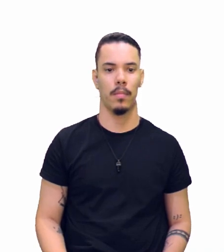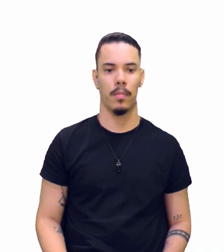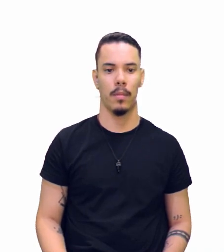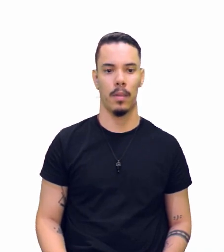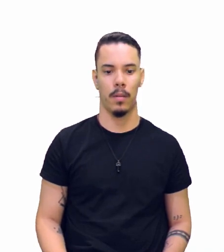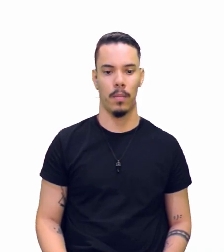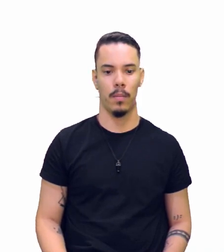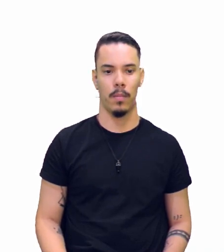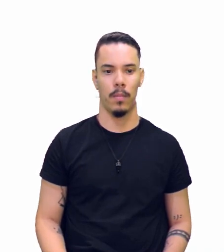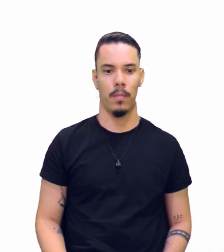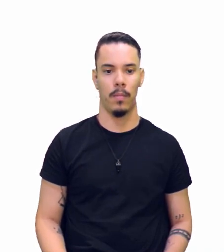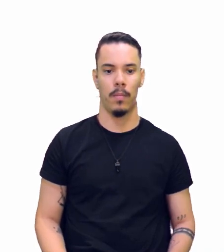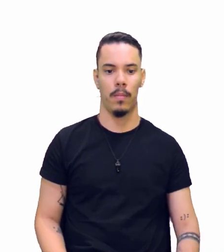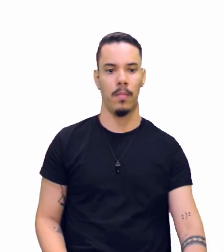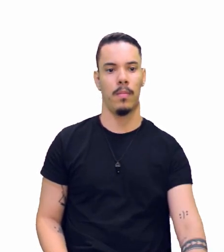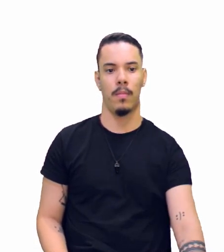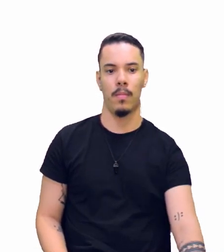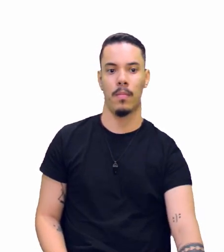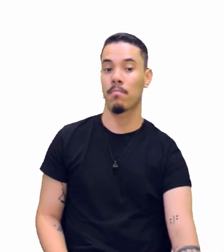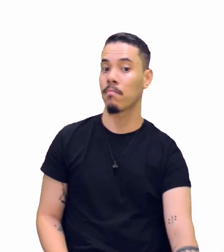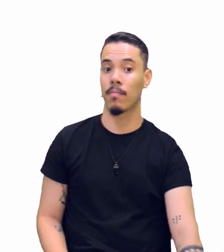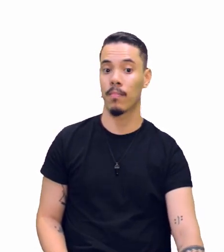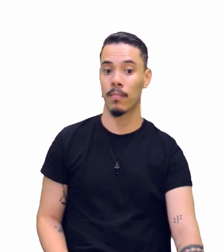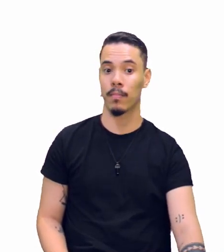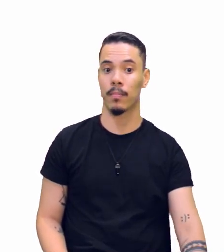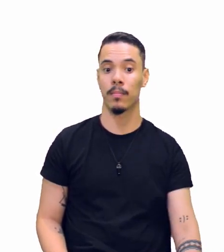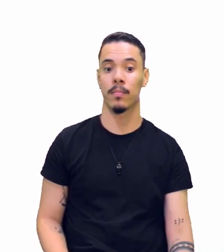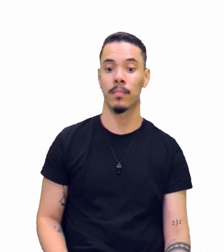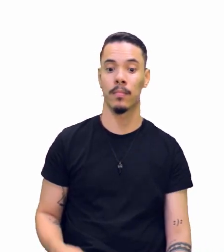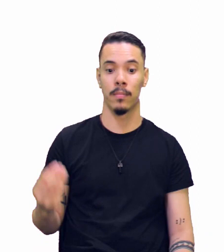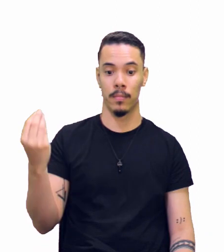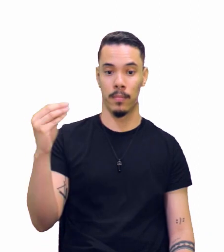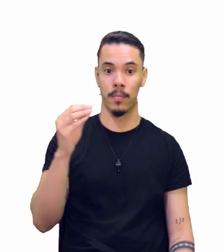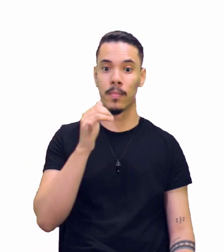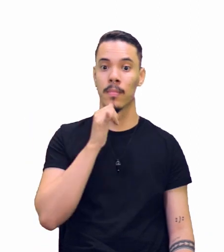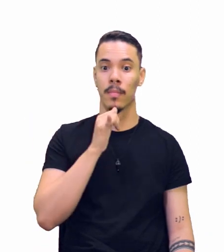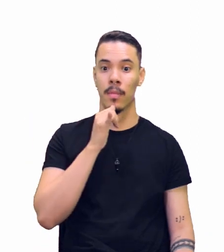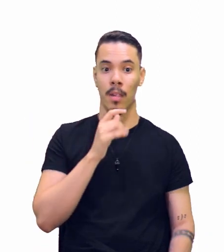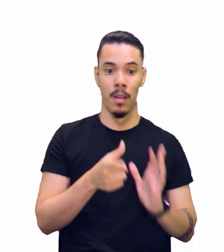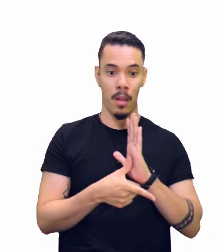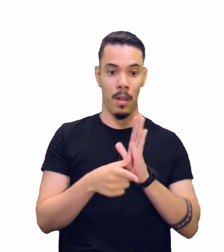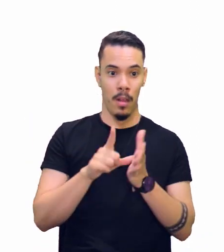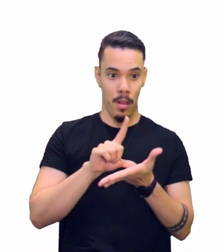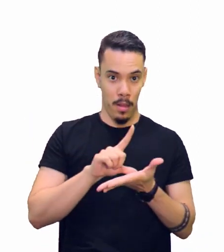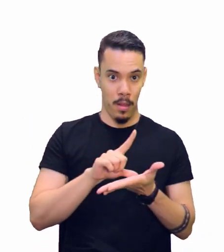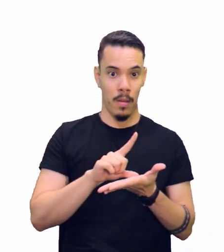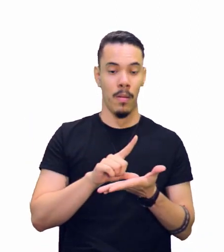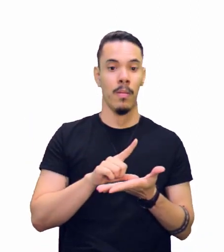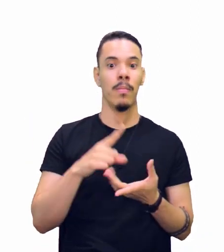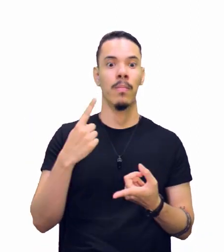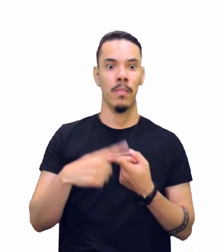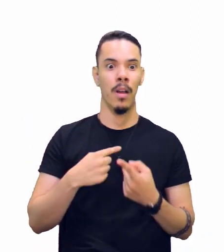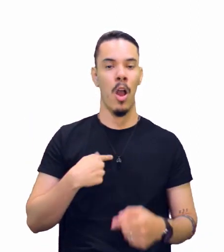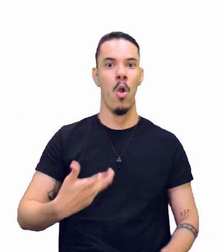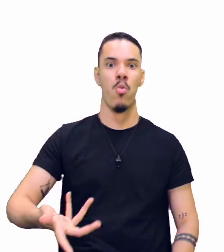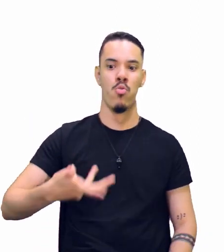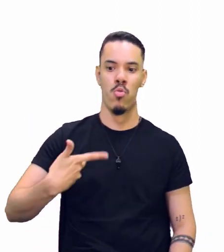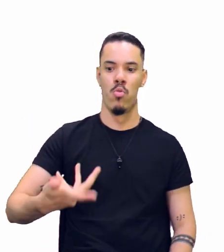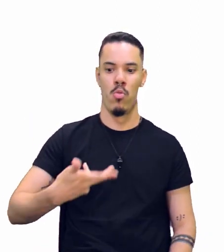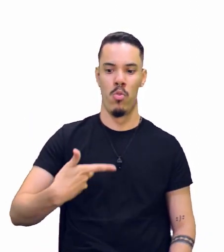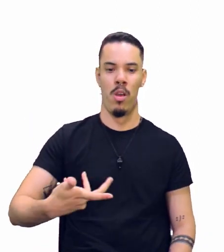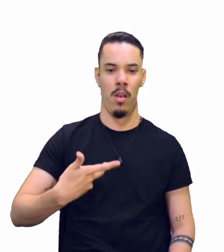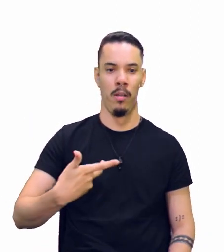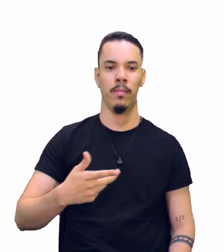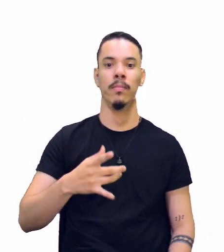floats. Aí perceberam aí, ó, sim, eu coloquei exemplo, eu já até falei antes do tempo, mas é porque eu sou afobada, né? Mas temos um